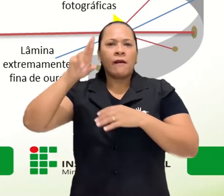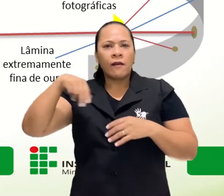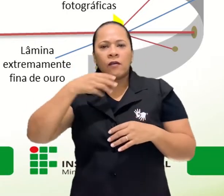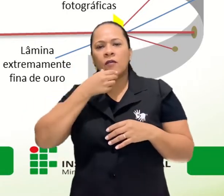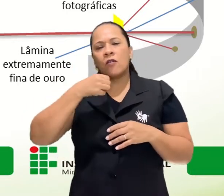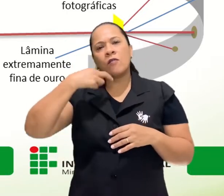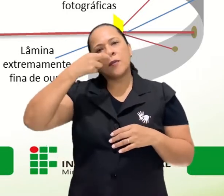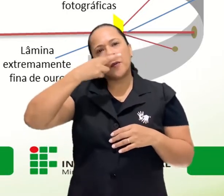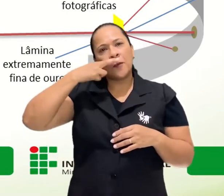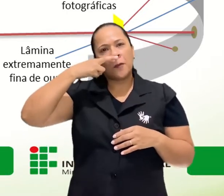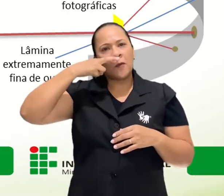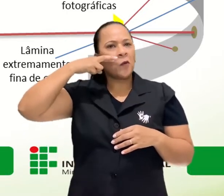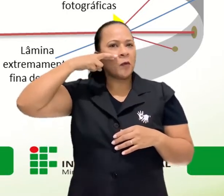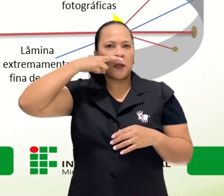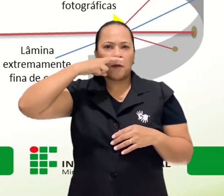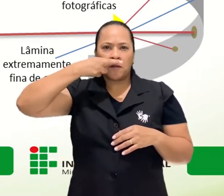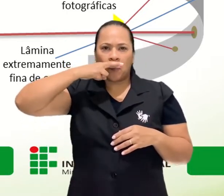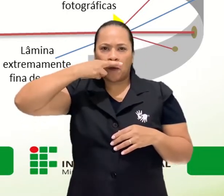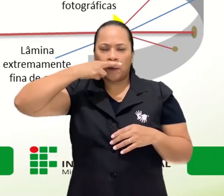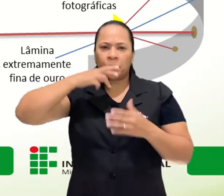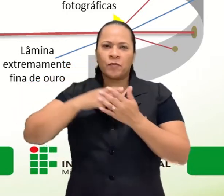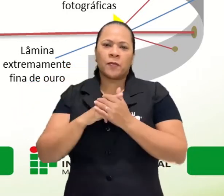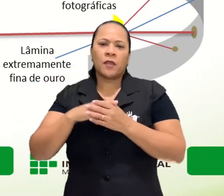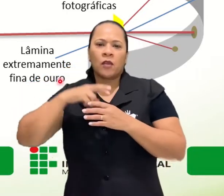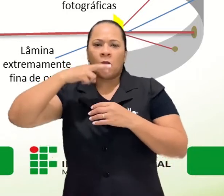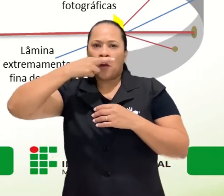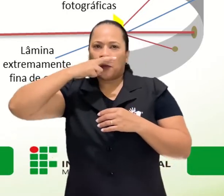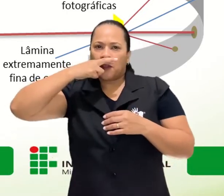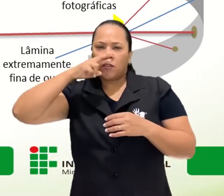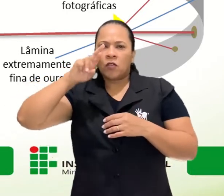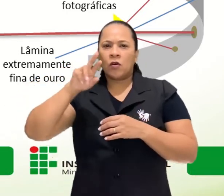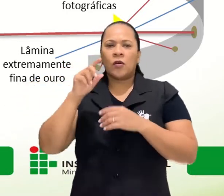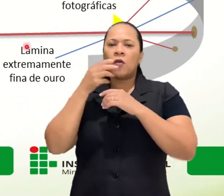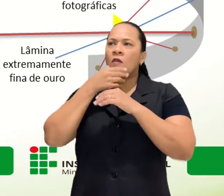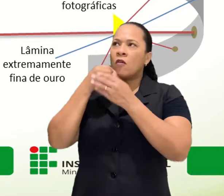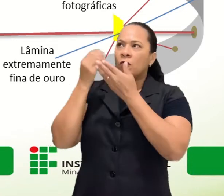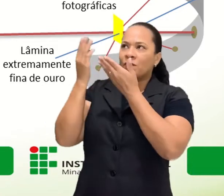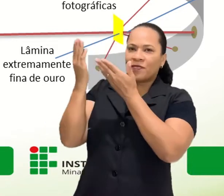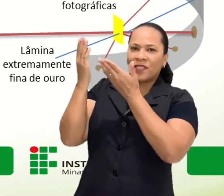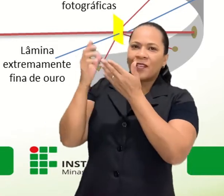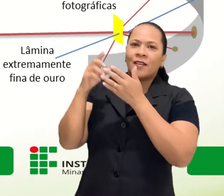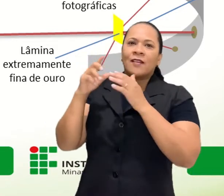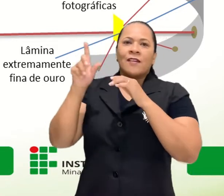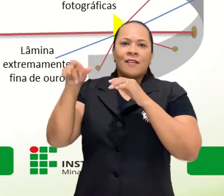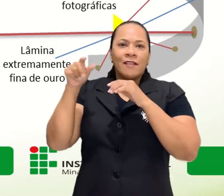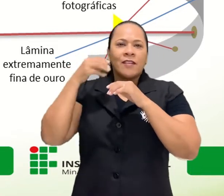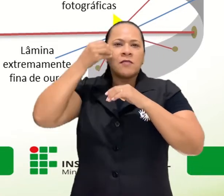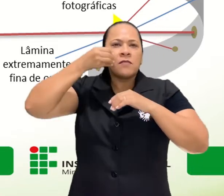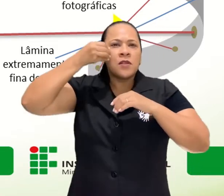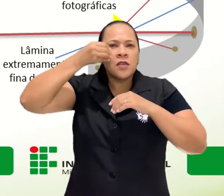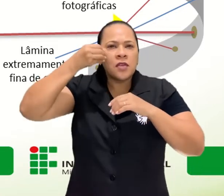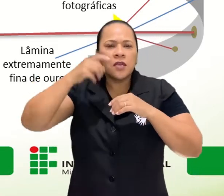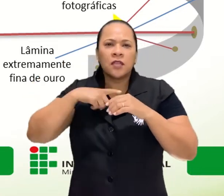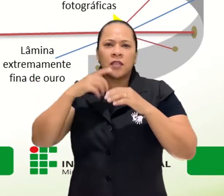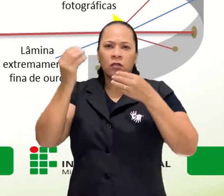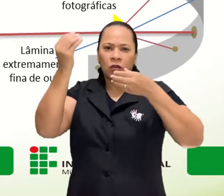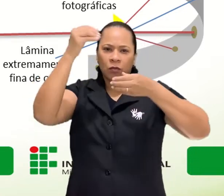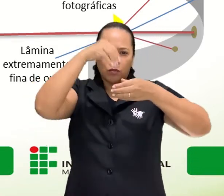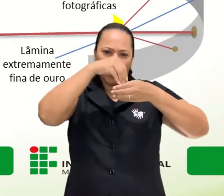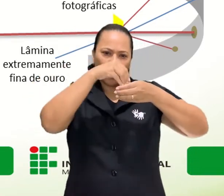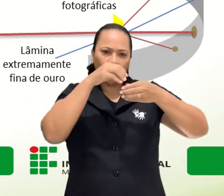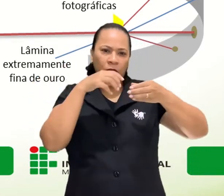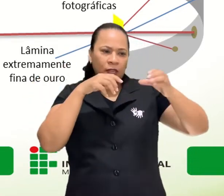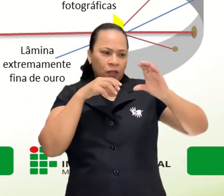por Rutherford. Rutherford, no experimento aqui representado, colocou polônio num bloco